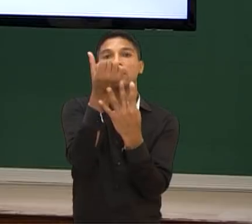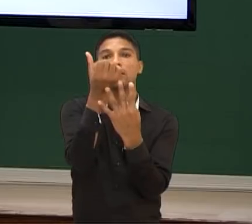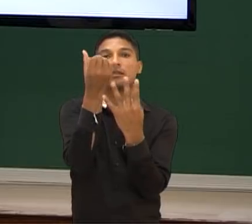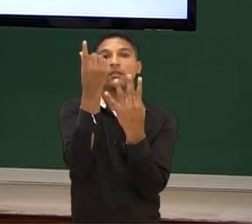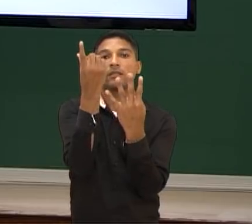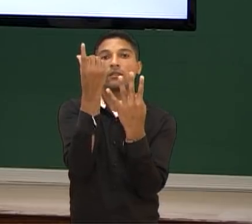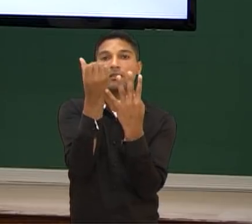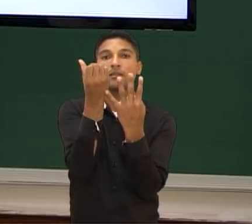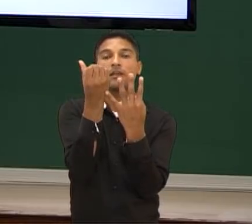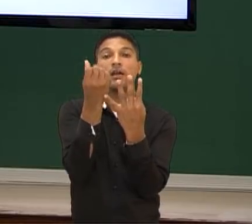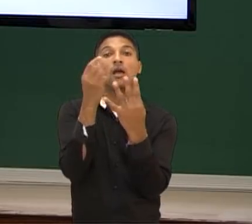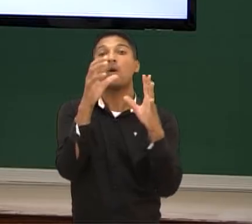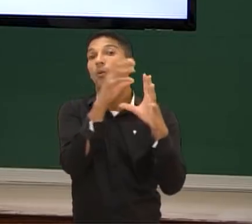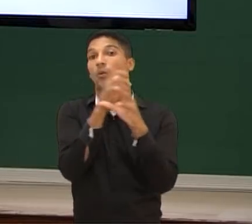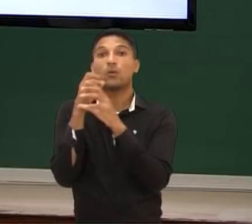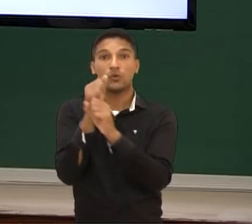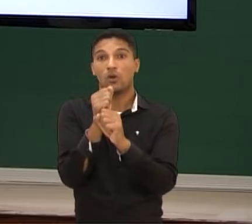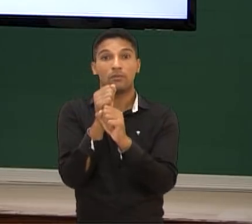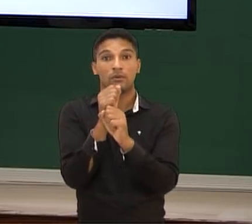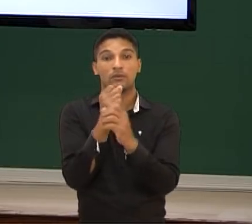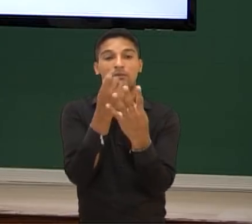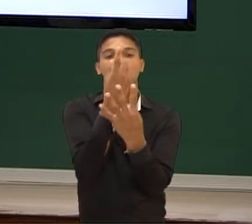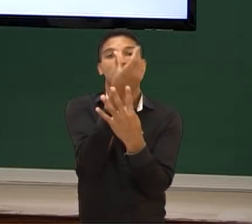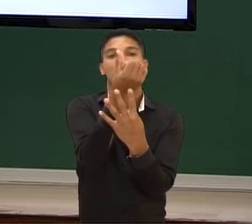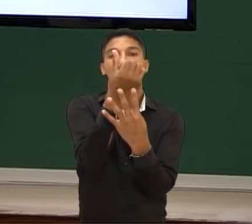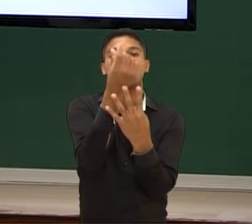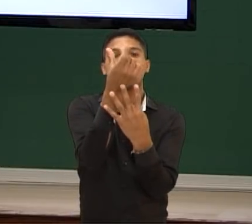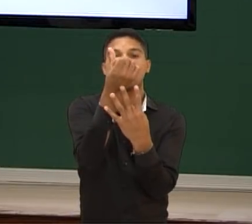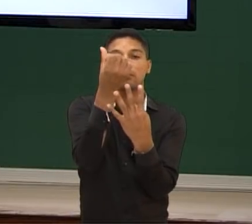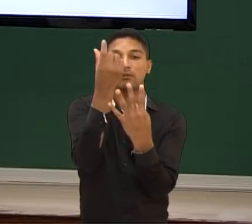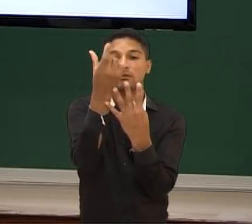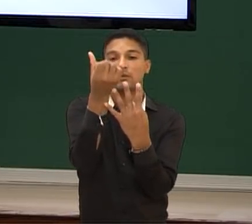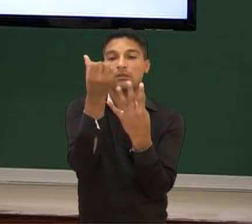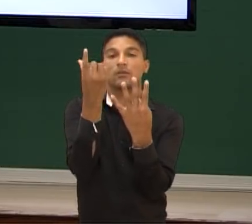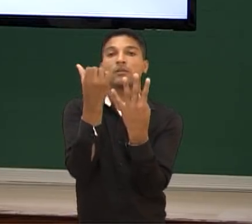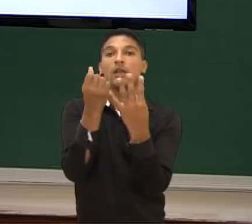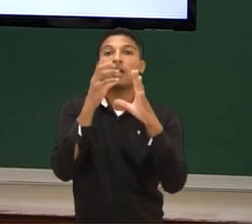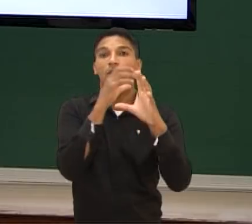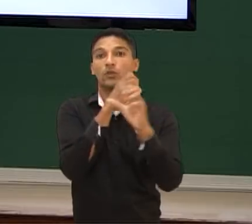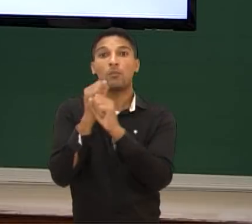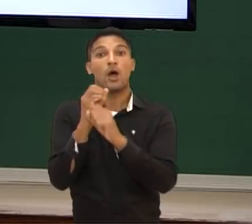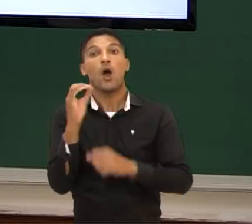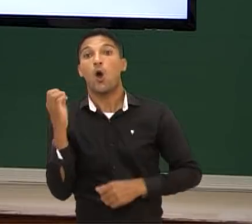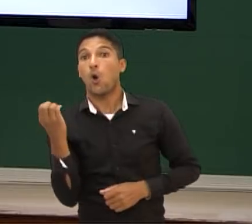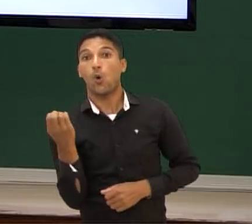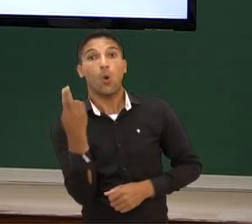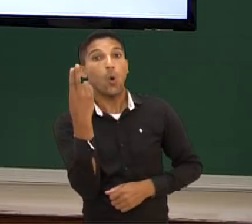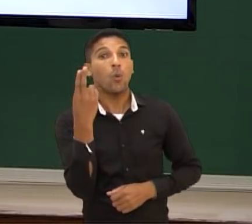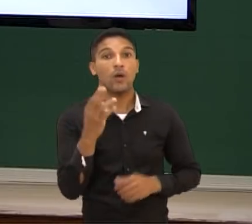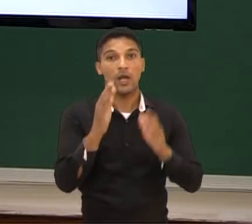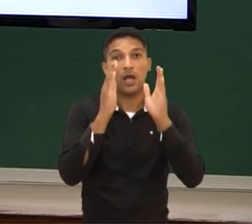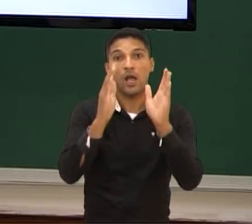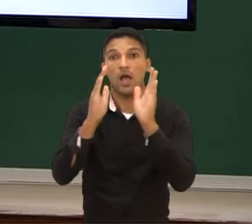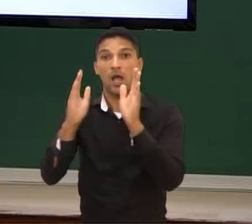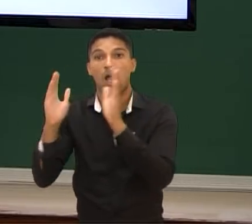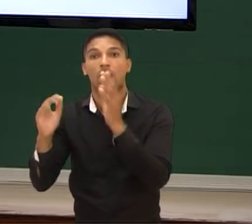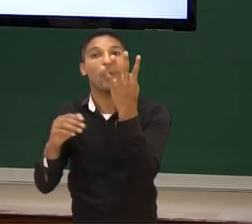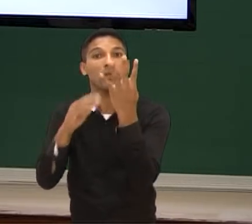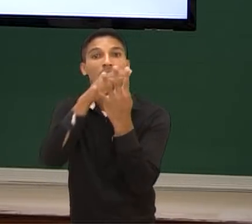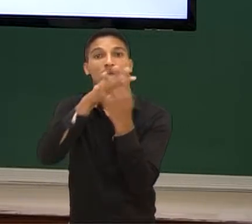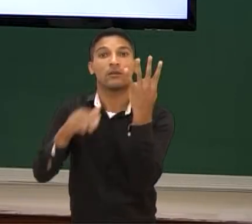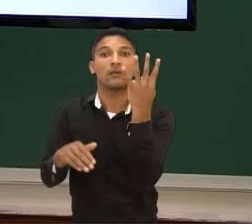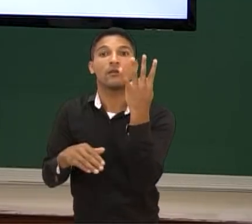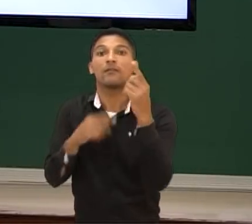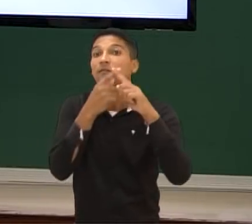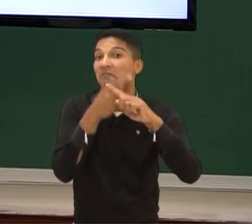16 mais 16 mais 16 mais 16, ou eu posso multiplicar 4 partes vezes